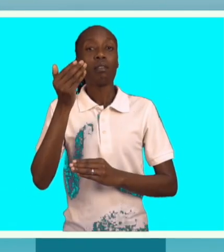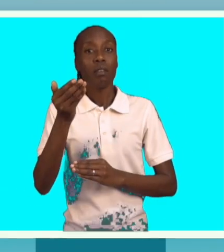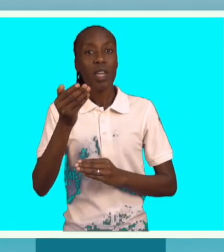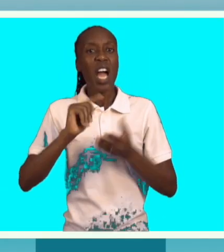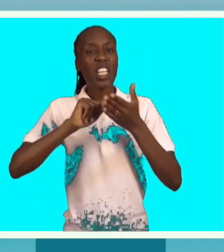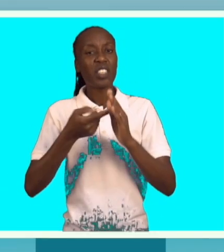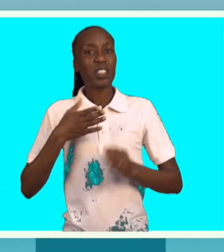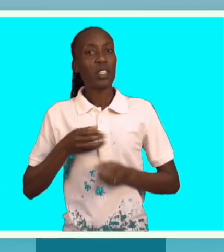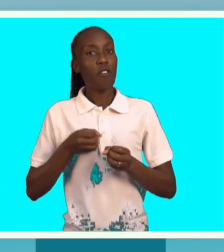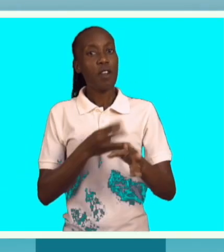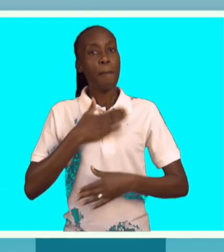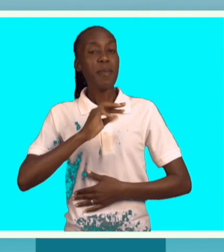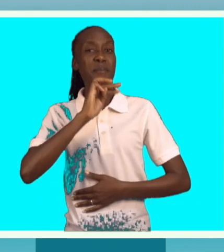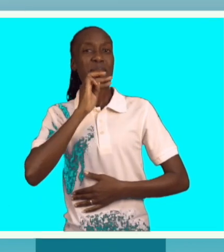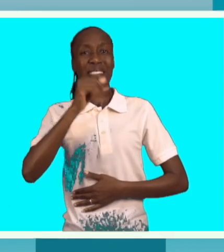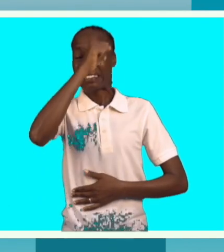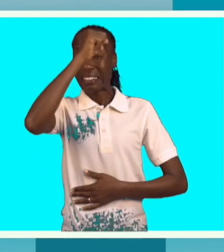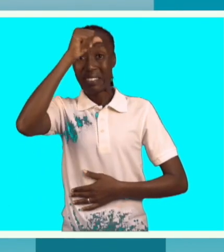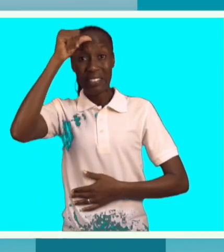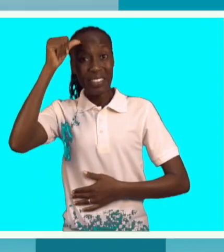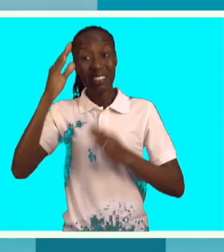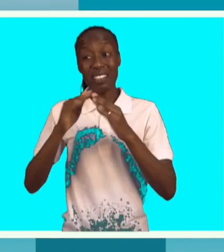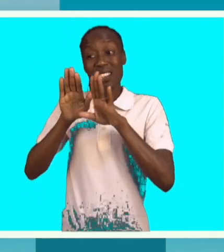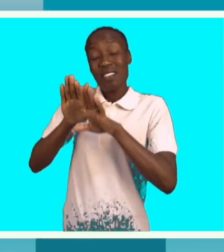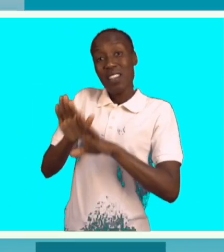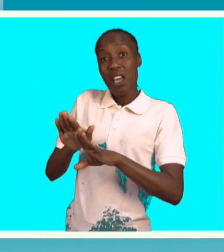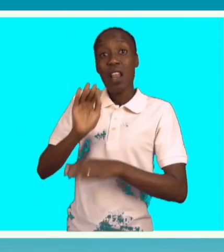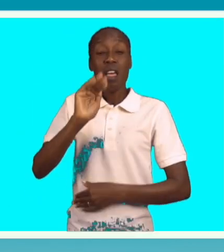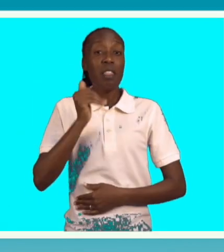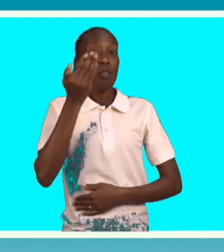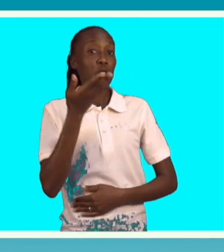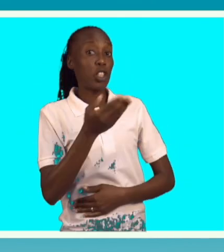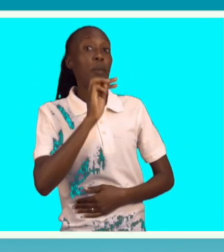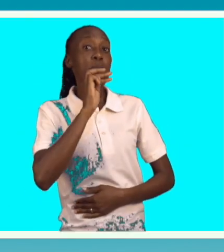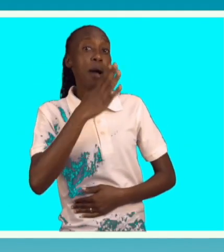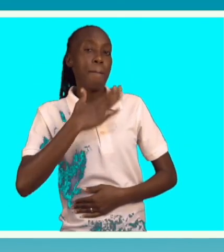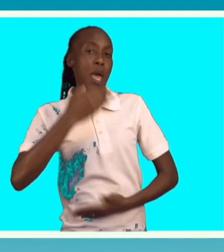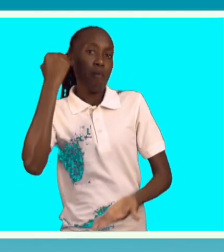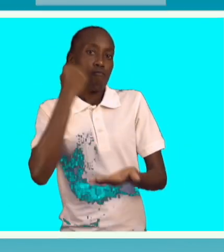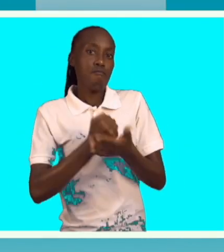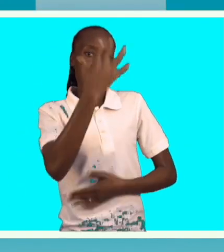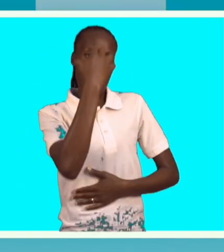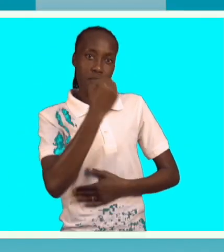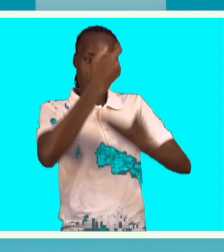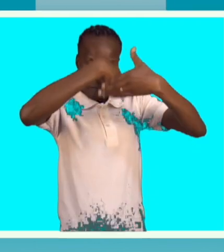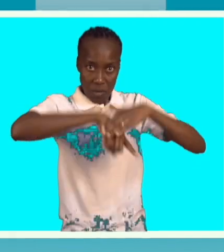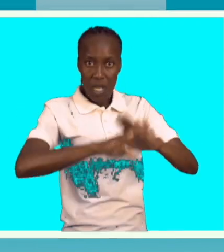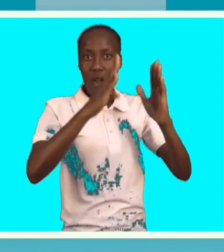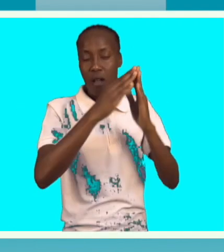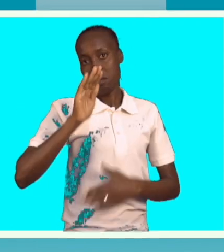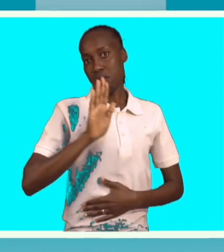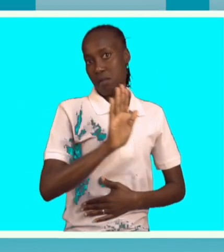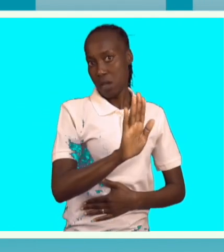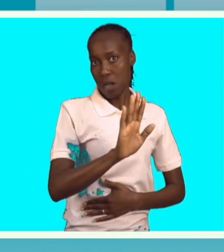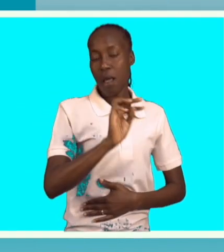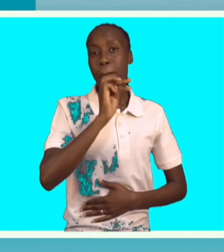eu às vezes falava com minha mãe que já não aguentava ficar lá. E ela depois me acolheu. E eu voltei para a casa dela.